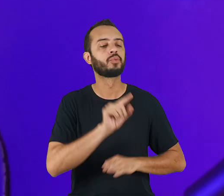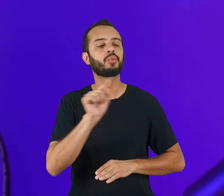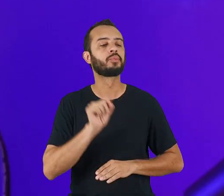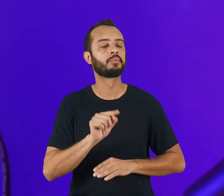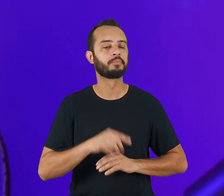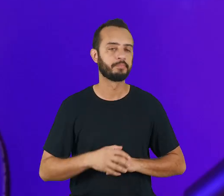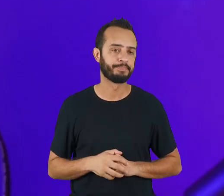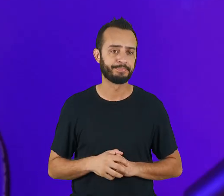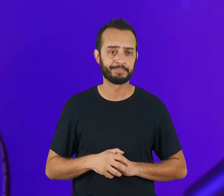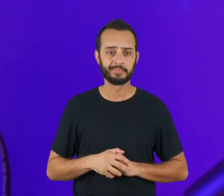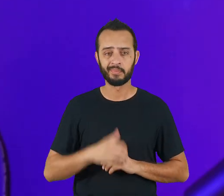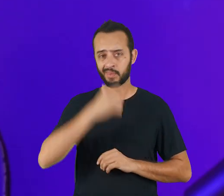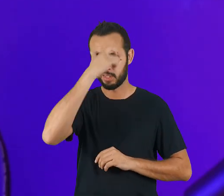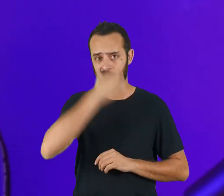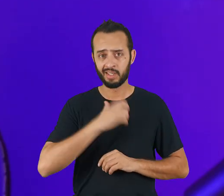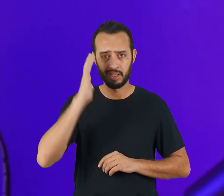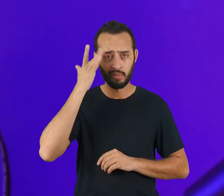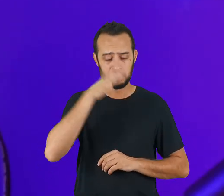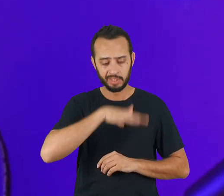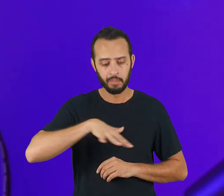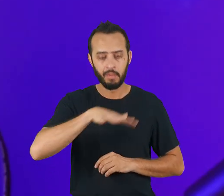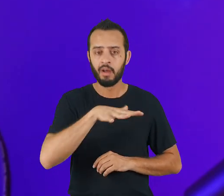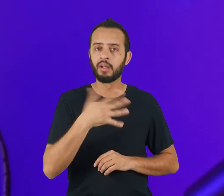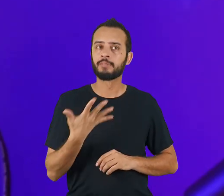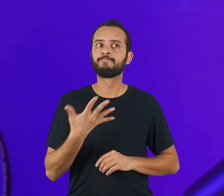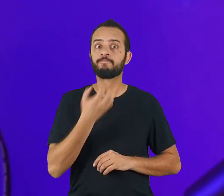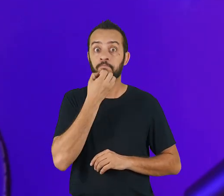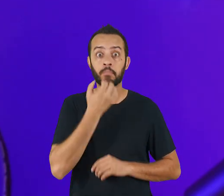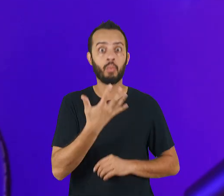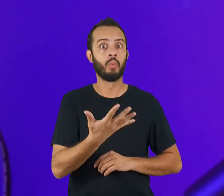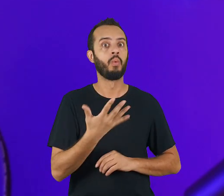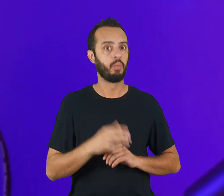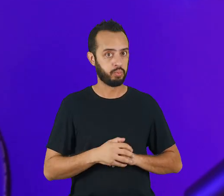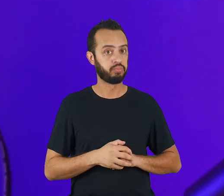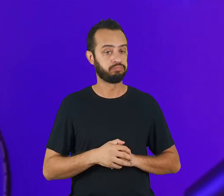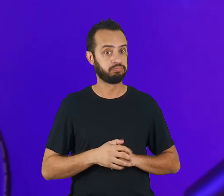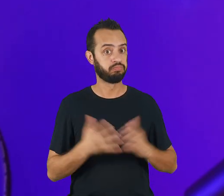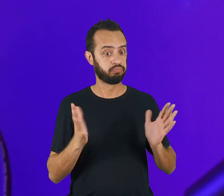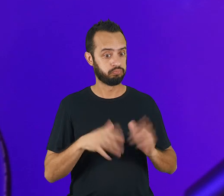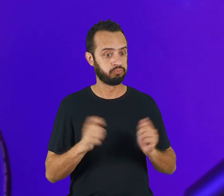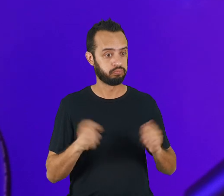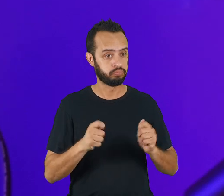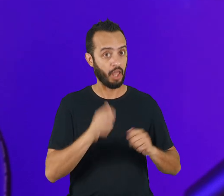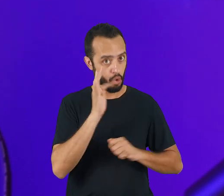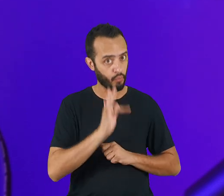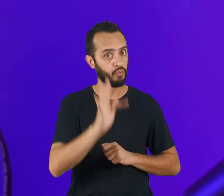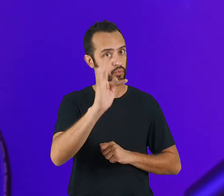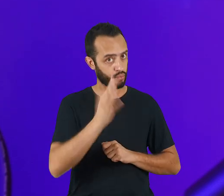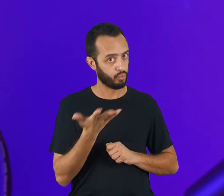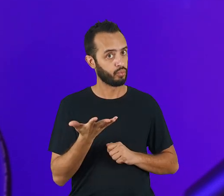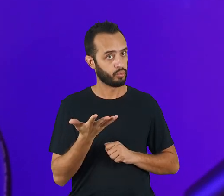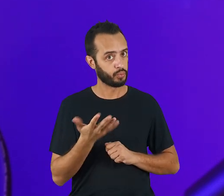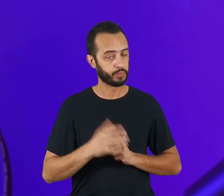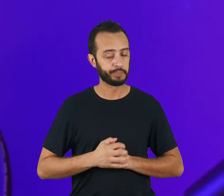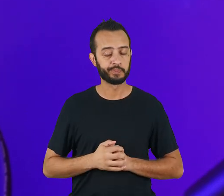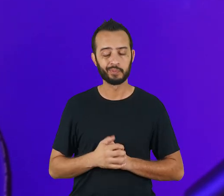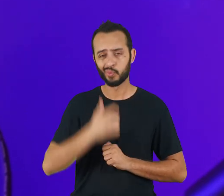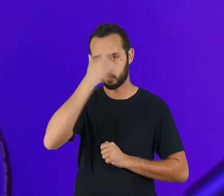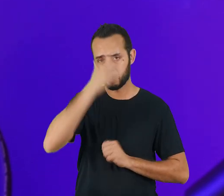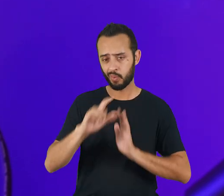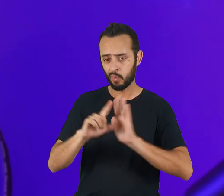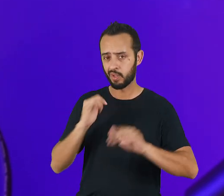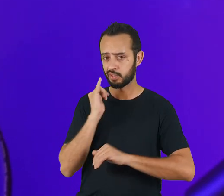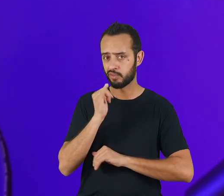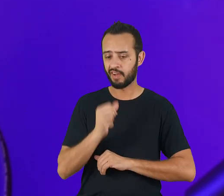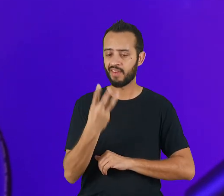eh eu acho assim é uma área muito promissora continua sendo continua sendo o futuro né aquilo que eu ouvia